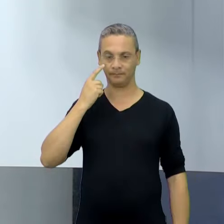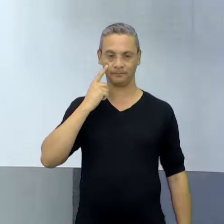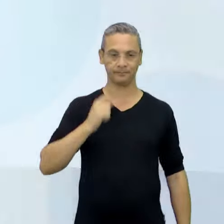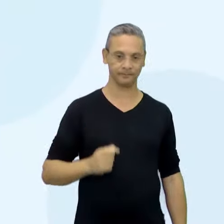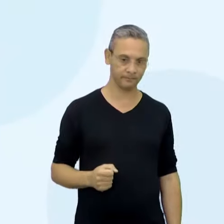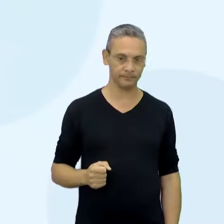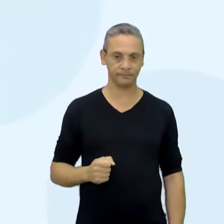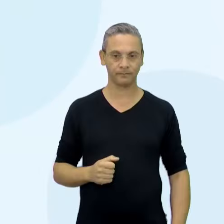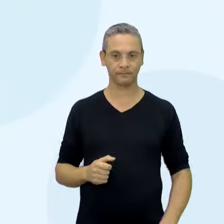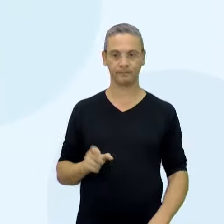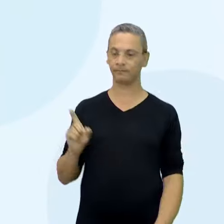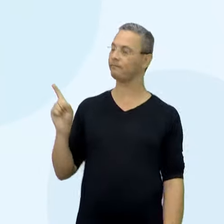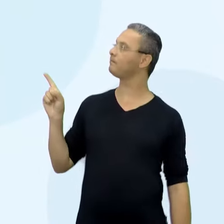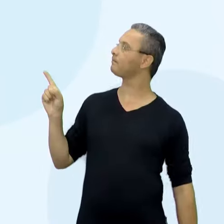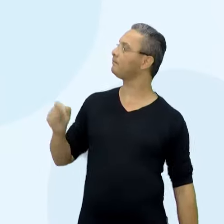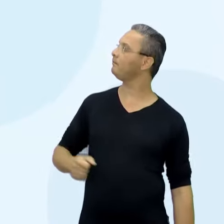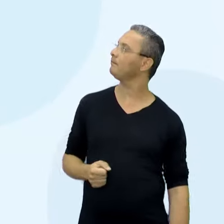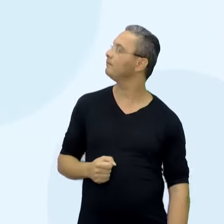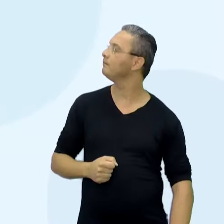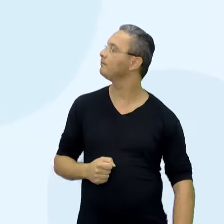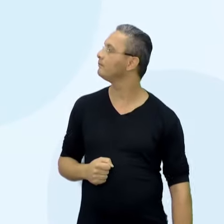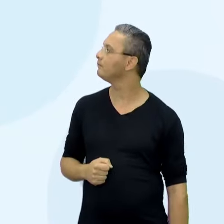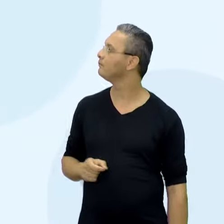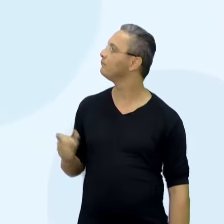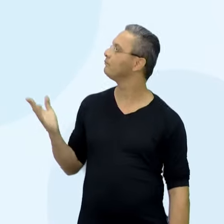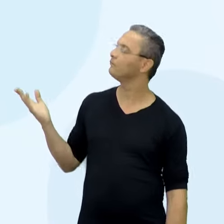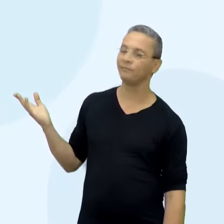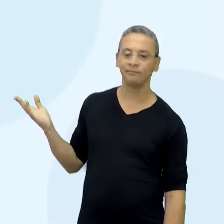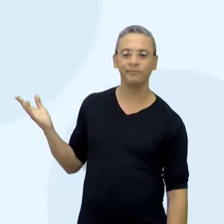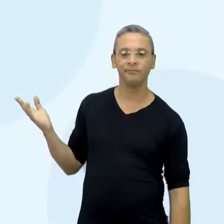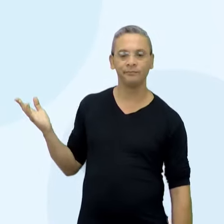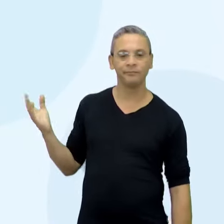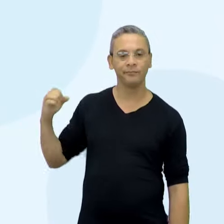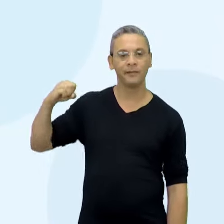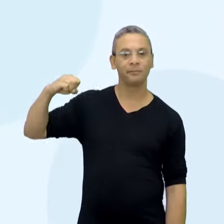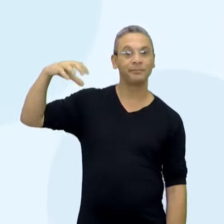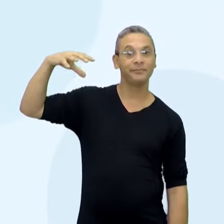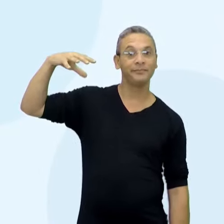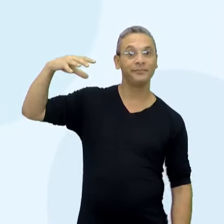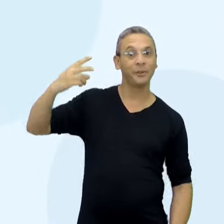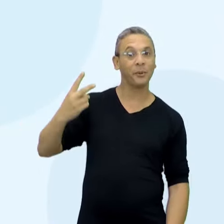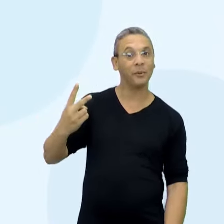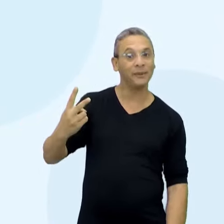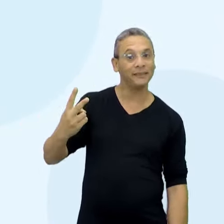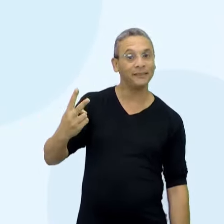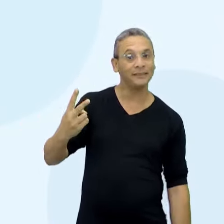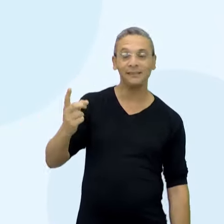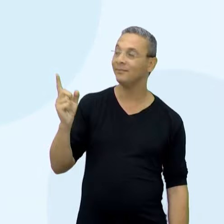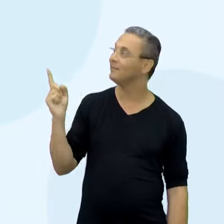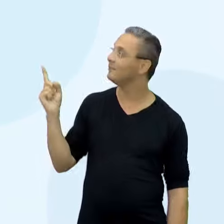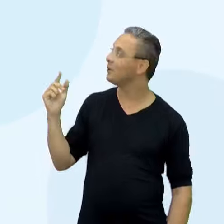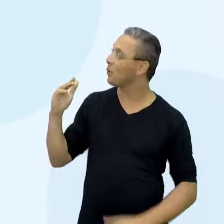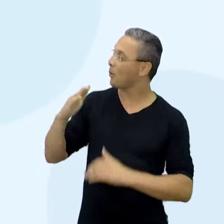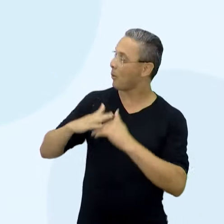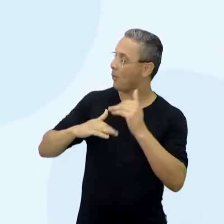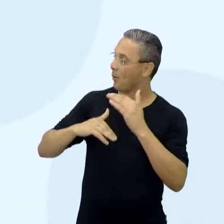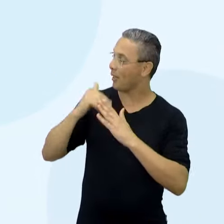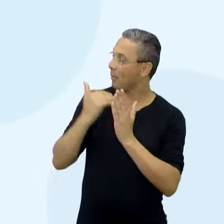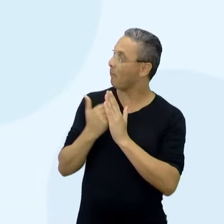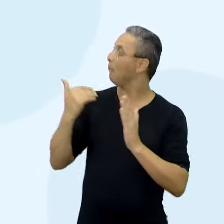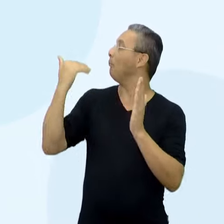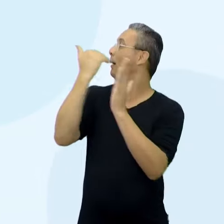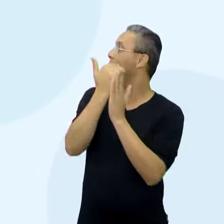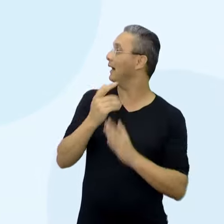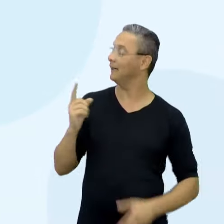esse daí vai para o seu diário de bordo, ó. Você tem aí a lâmpada, que a gente já destacou aqui que são mais eficientes, poxa, não é verdade? Olha